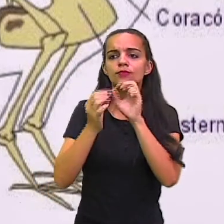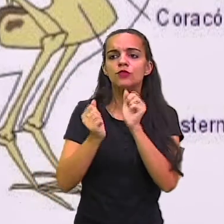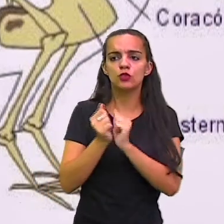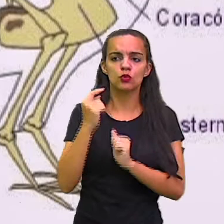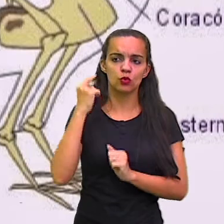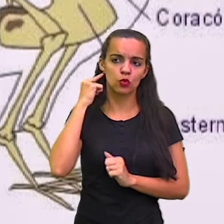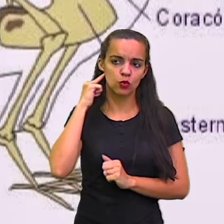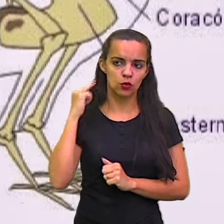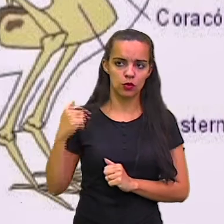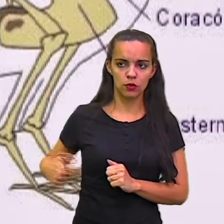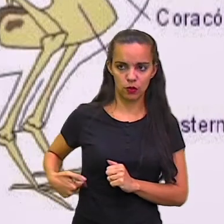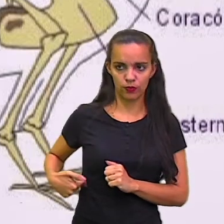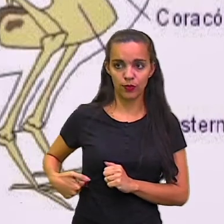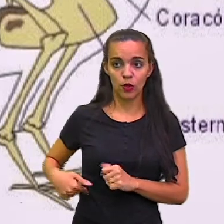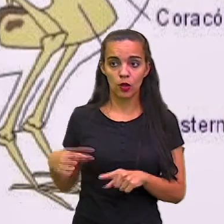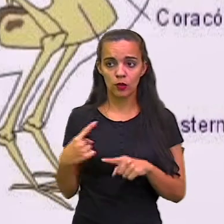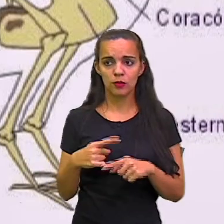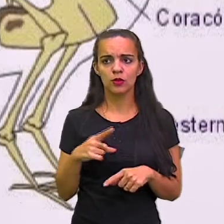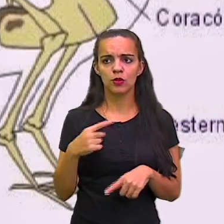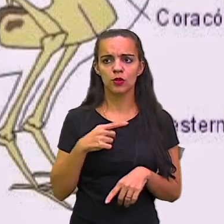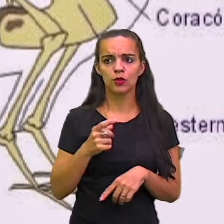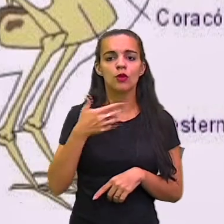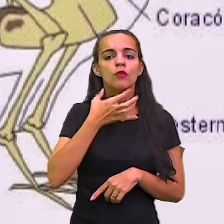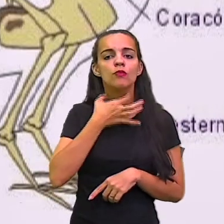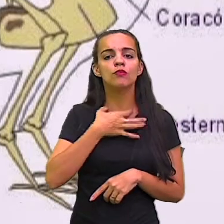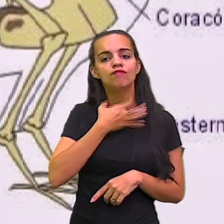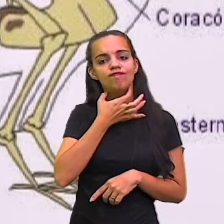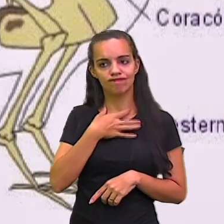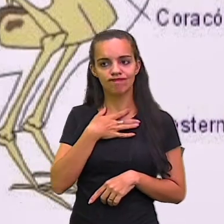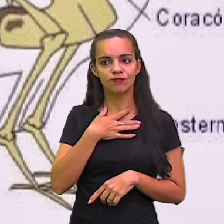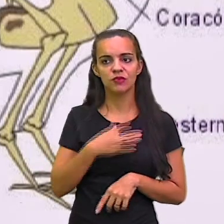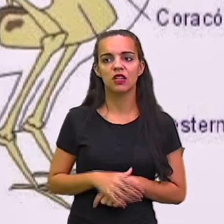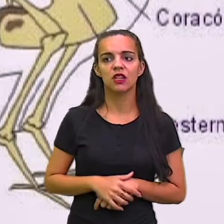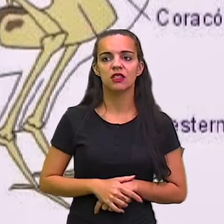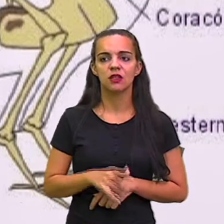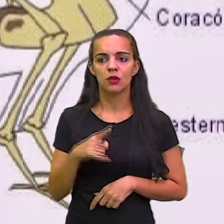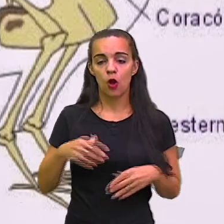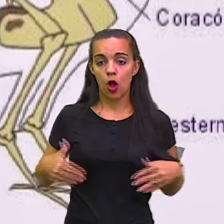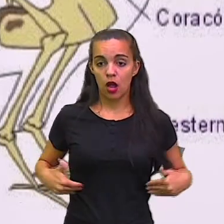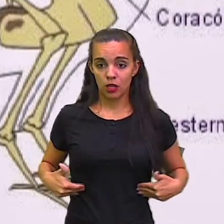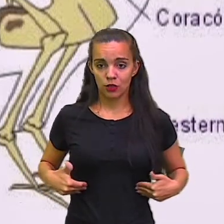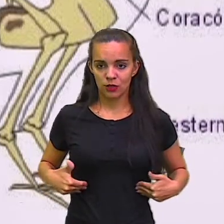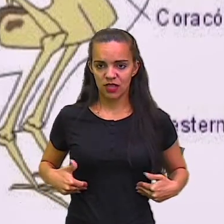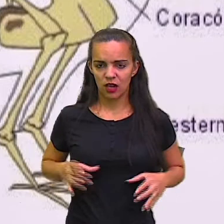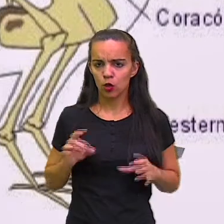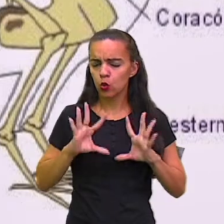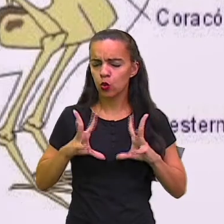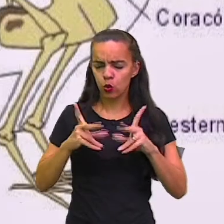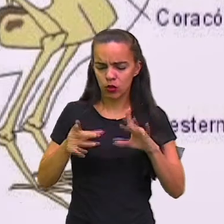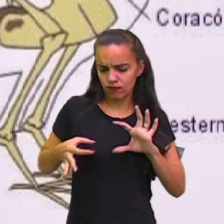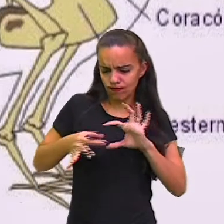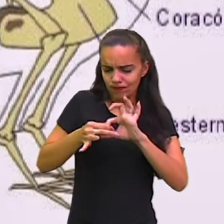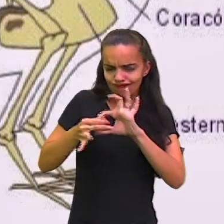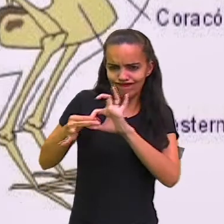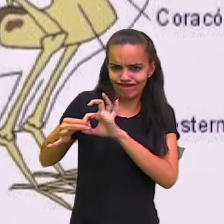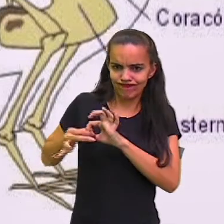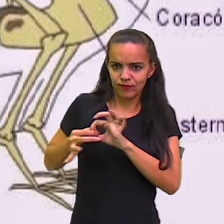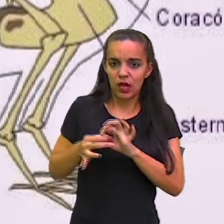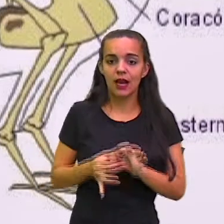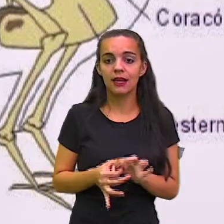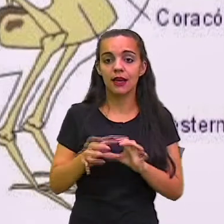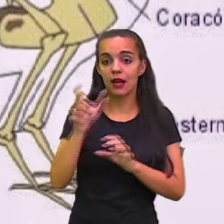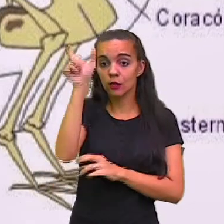certo na região cervical que é o pescoço as costelas são fundidas com a coluna